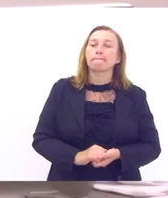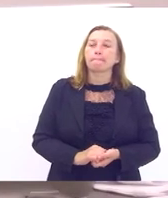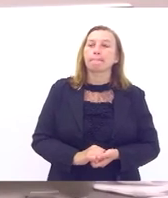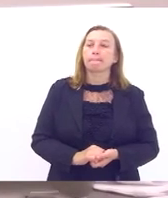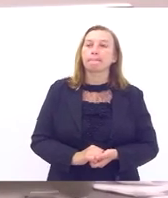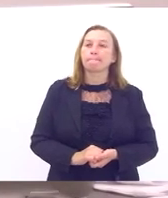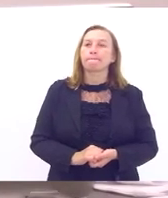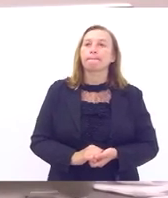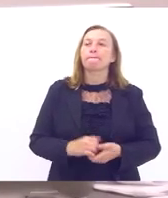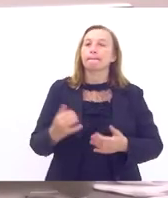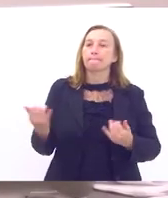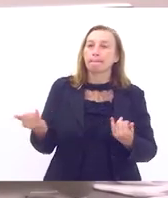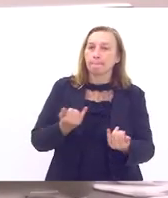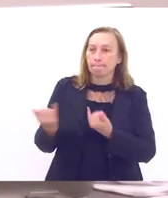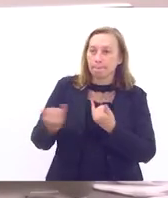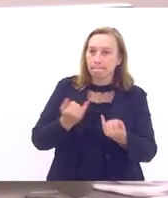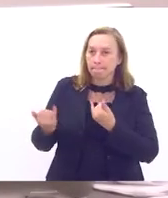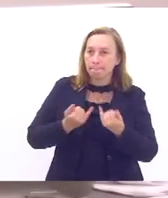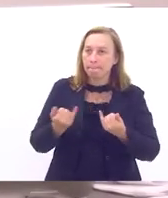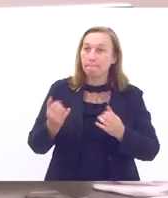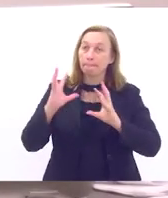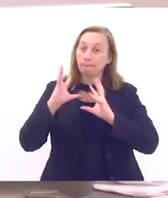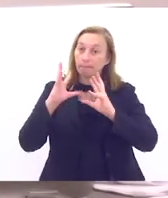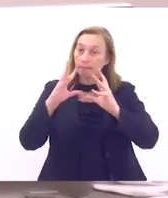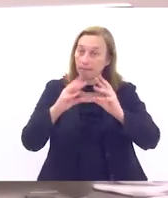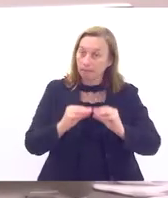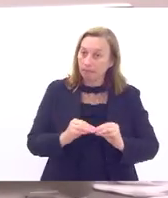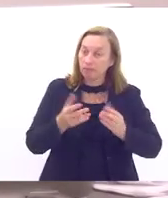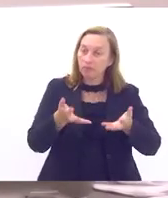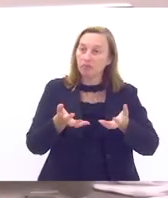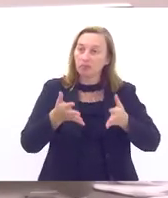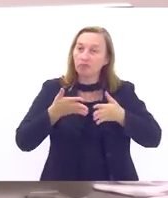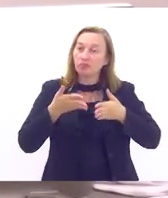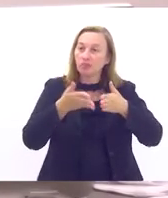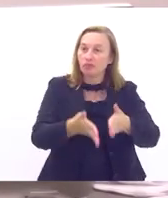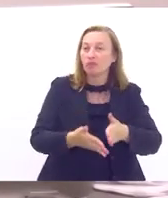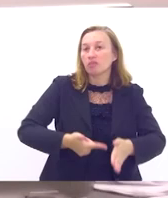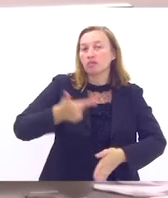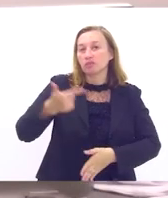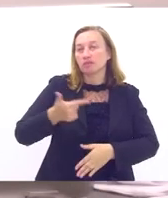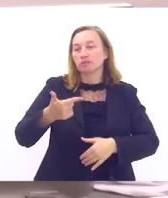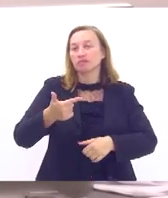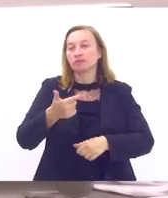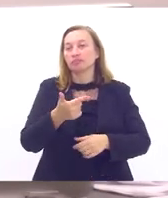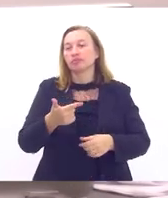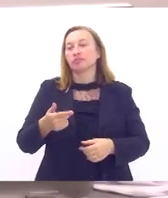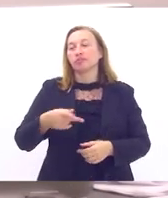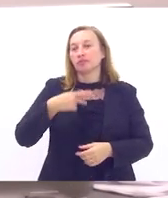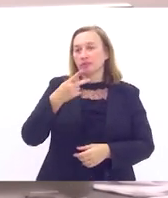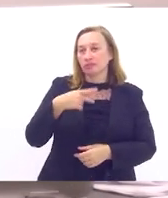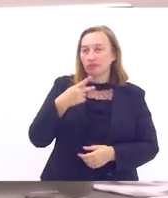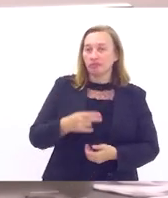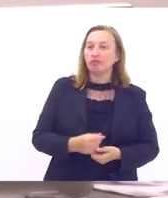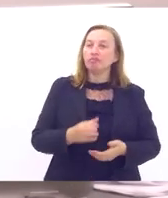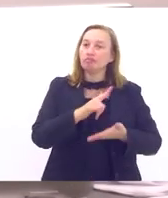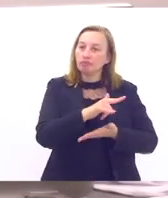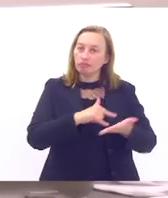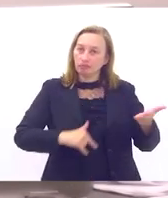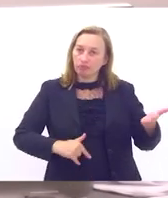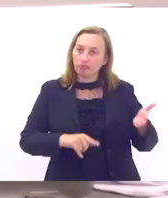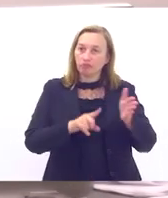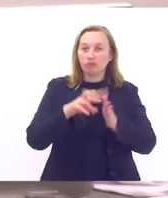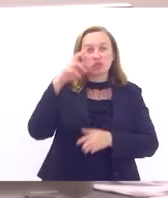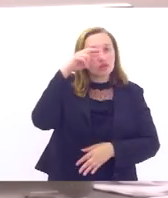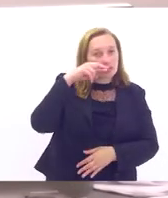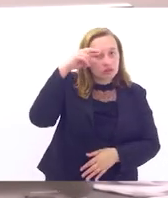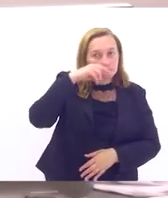pelo repasse dessas informações. Eu vou ser bem sucinto aqui, porque eu quero concentrar minha segunda parte da minha fala nos documentos que a investigação do